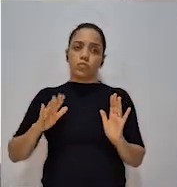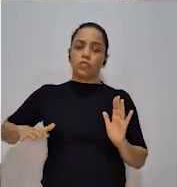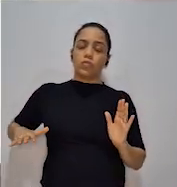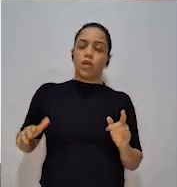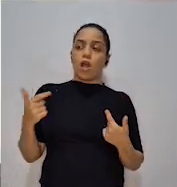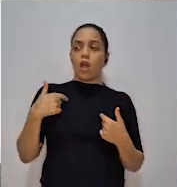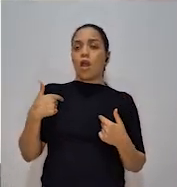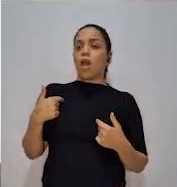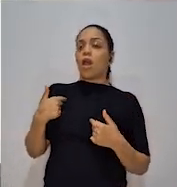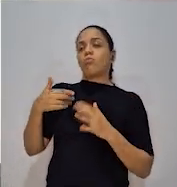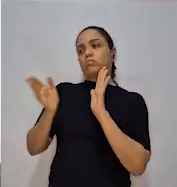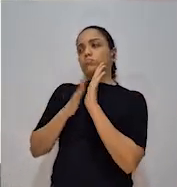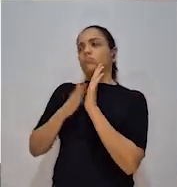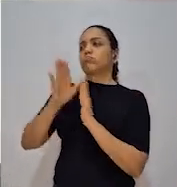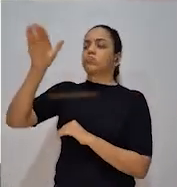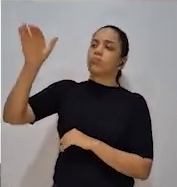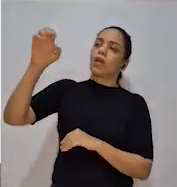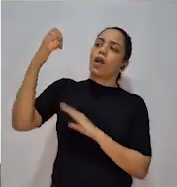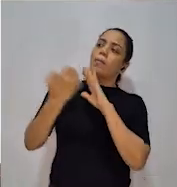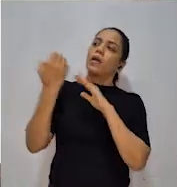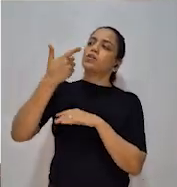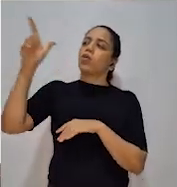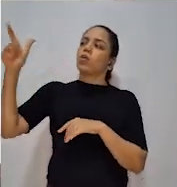instituição, para dizer qual seria a forma de se recolocar,